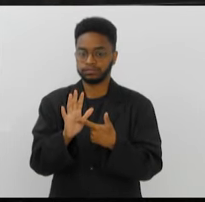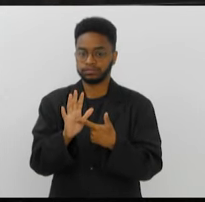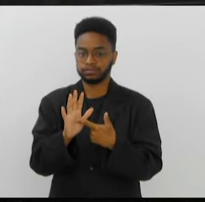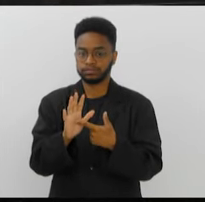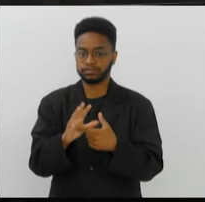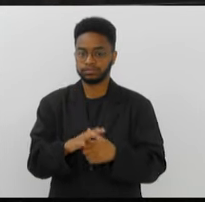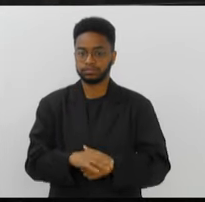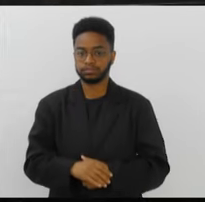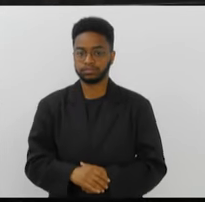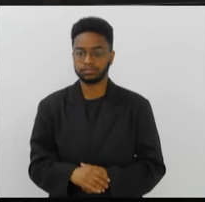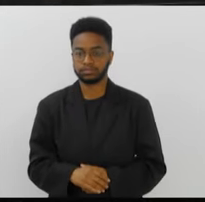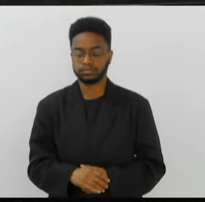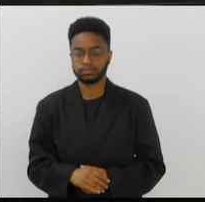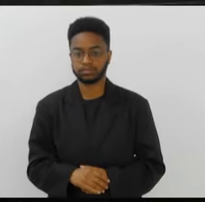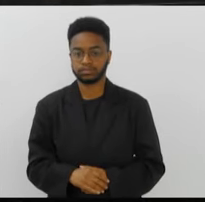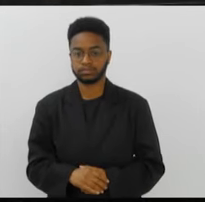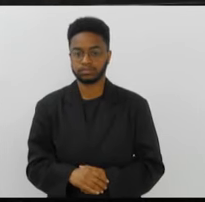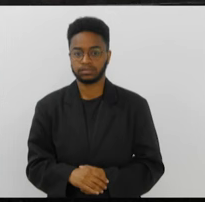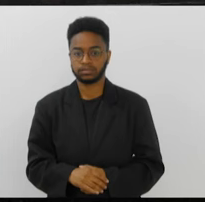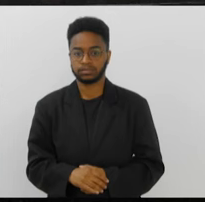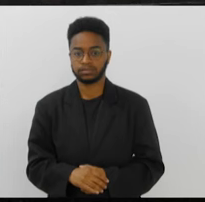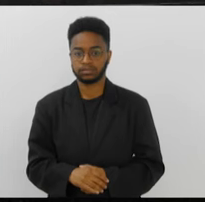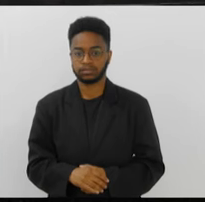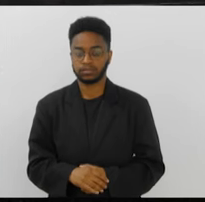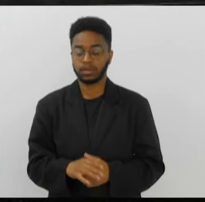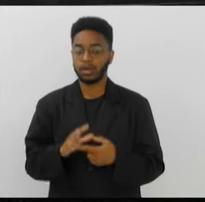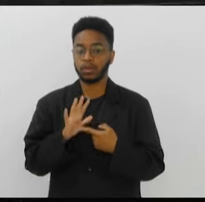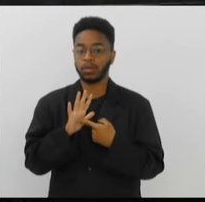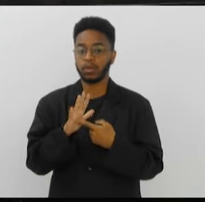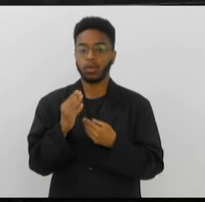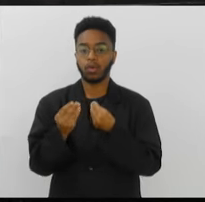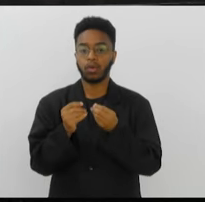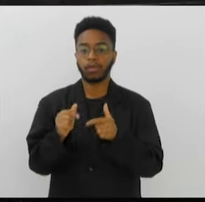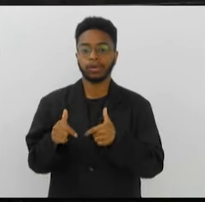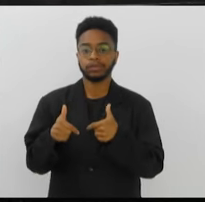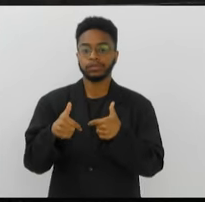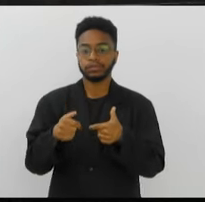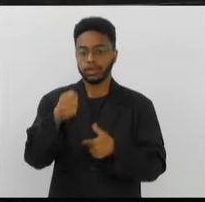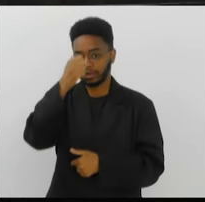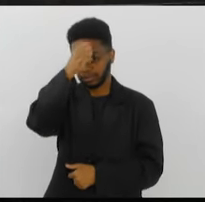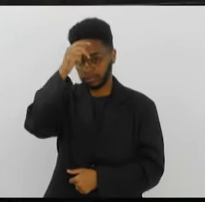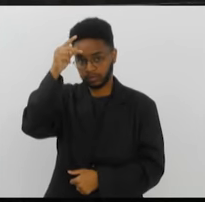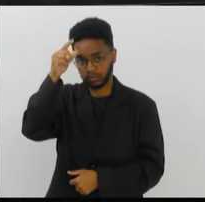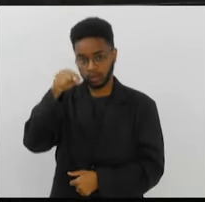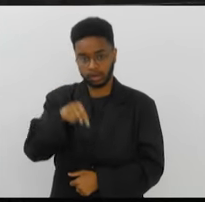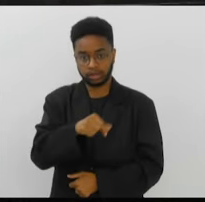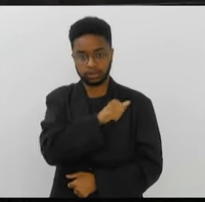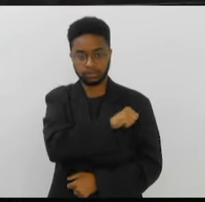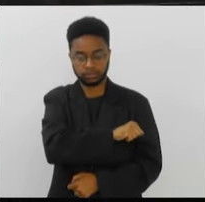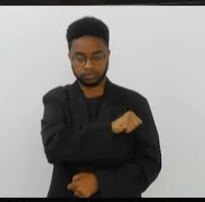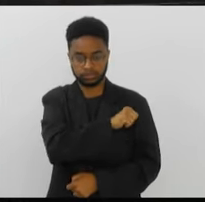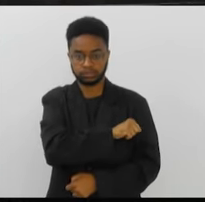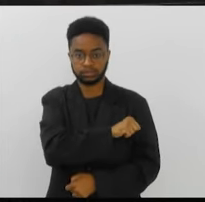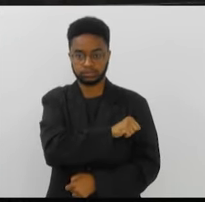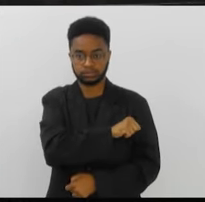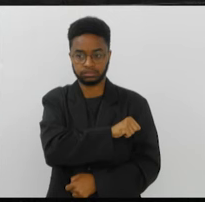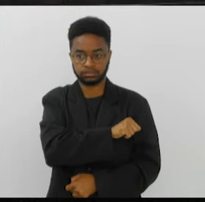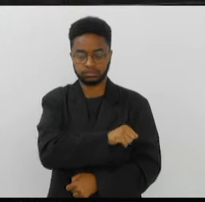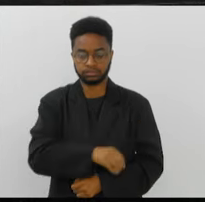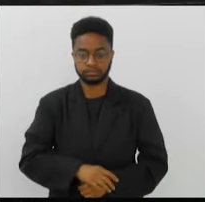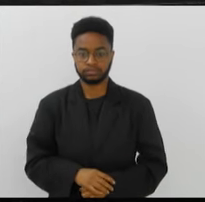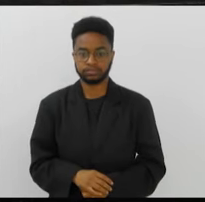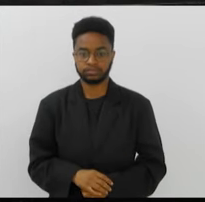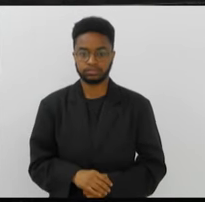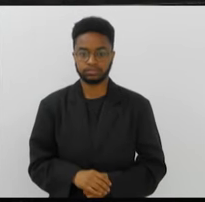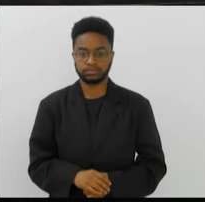uma ação da Prefeitura da cidade do Rio de Janeiro, deputado Caiado.